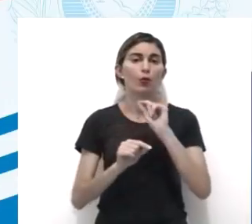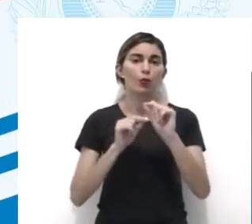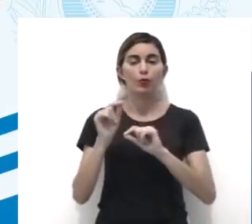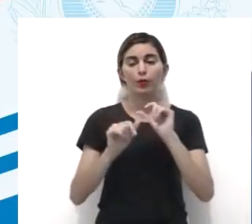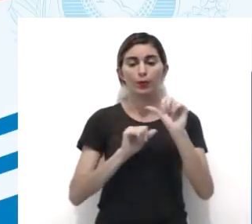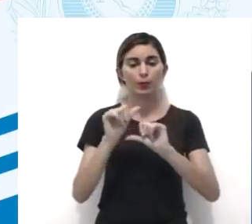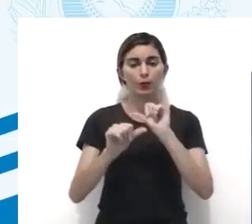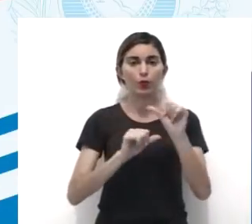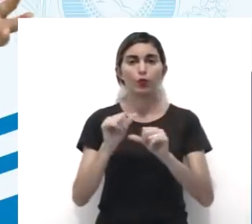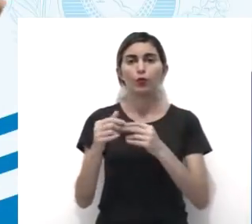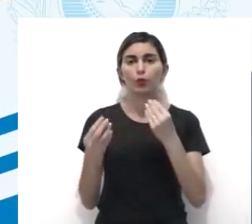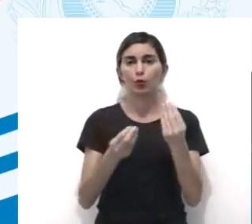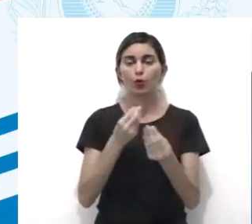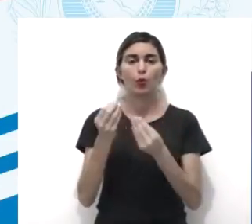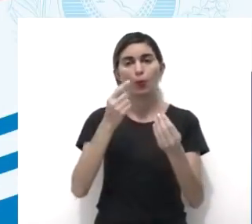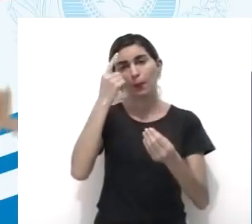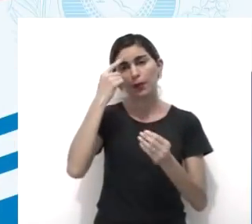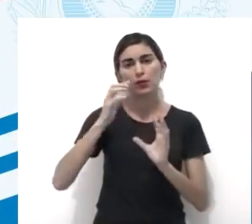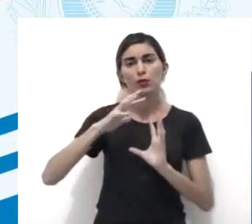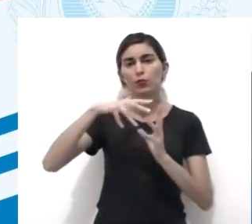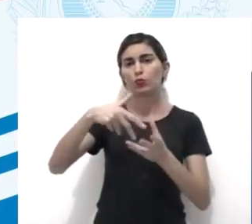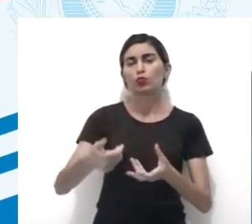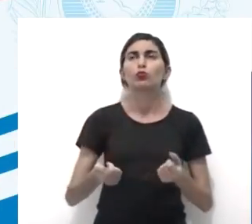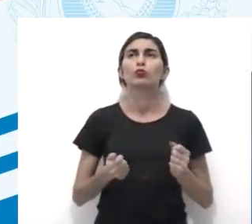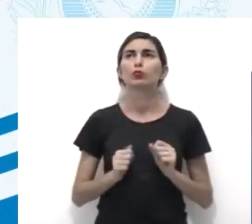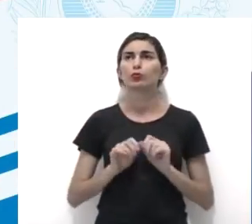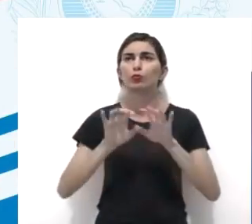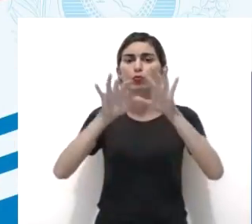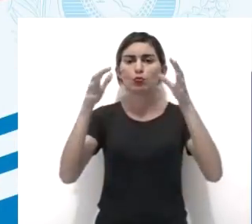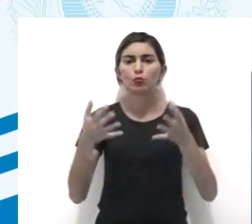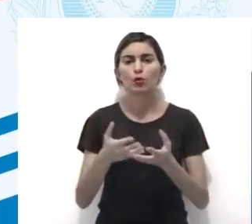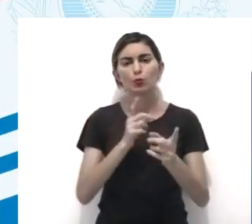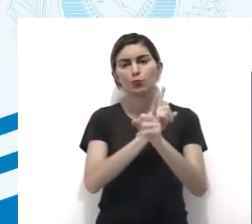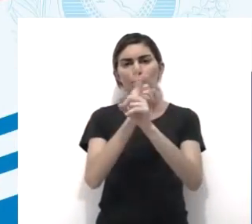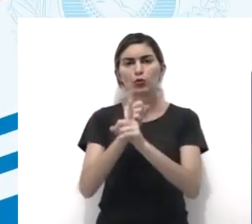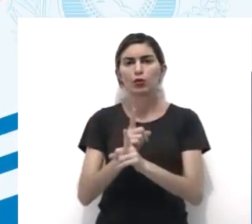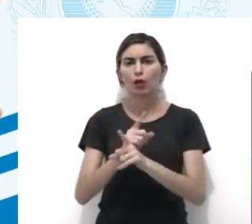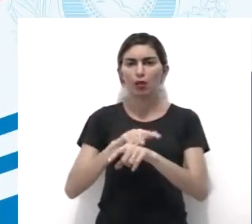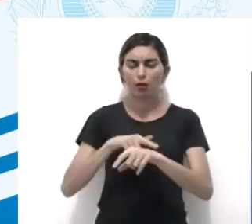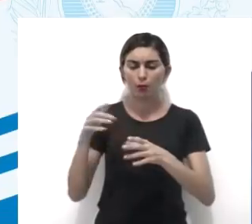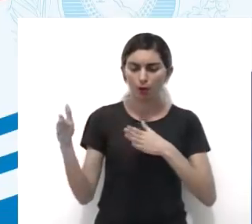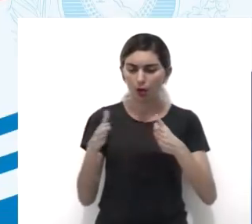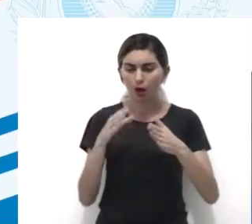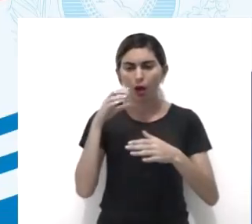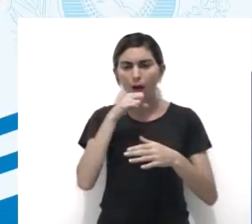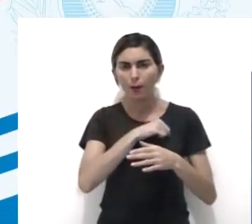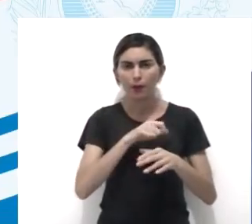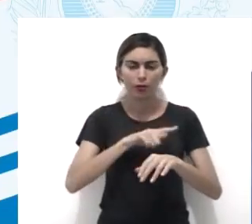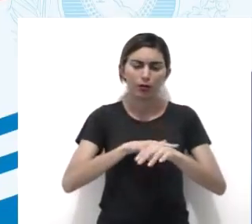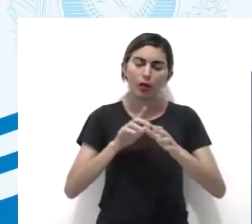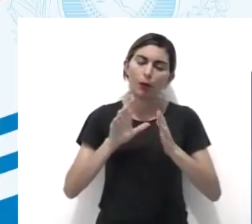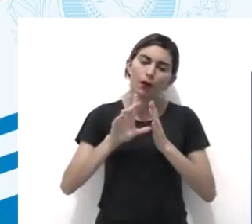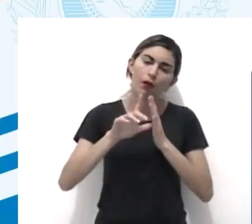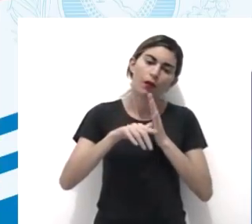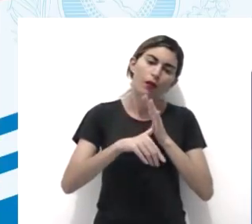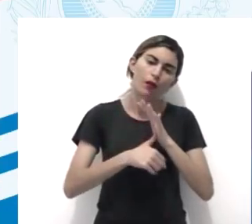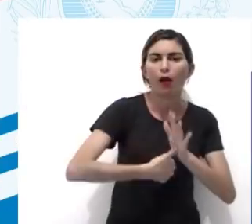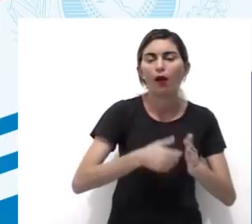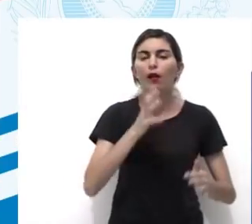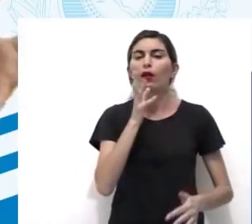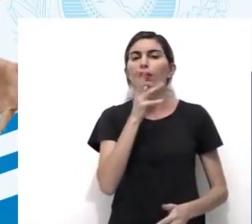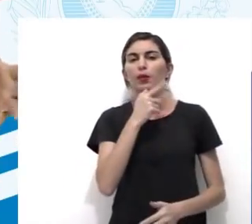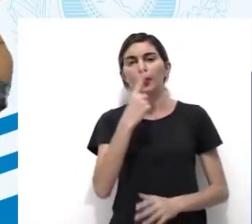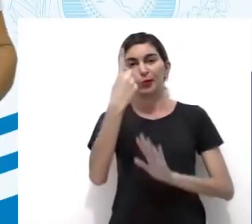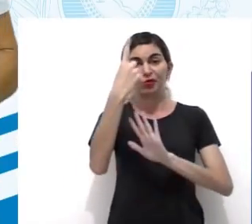daí altera as formas de se pensar o mundo. A gente identifica, então, tempos rápidos e tempos lentos, Há